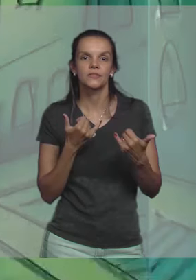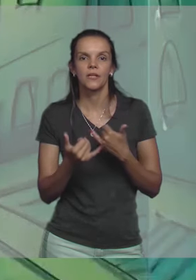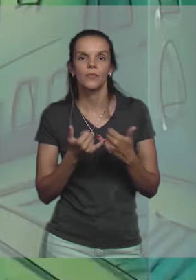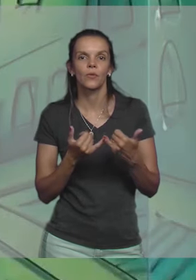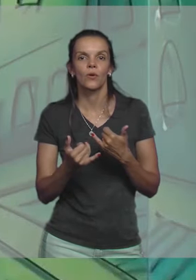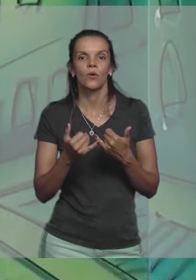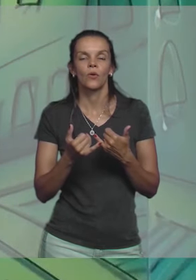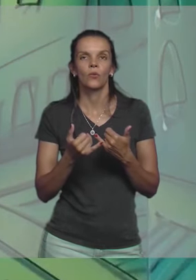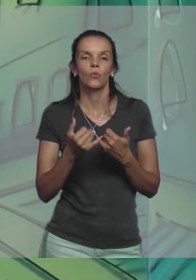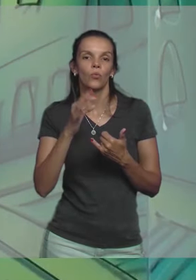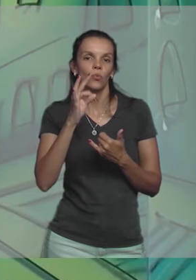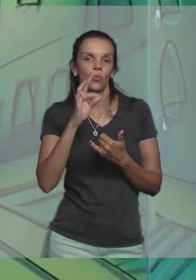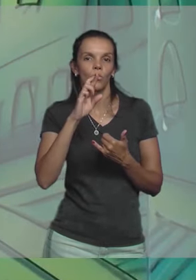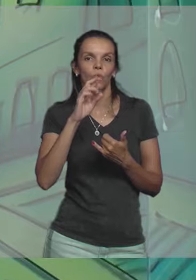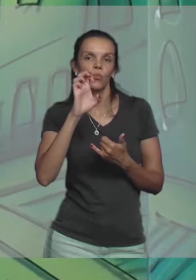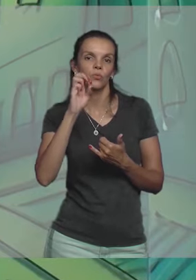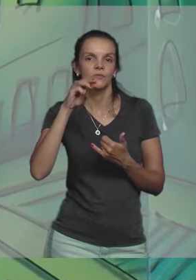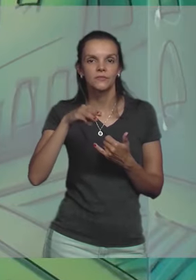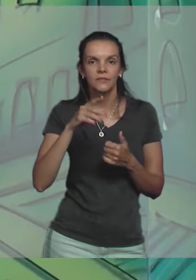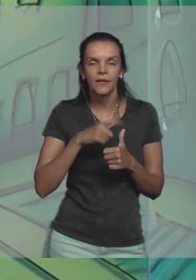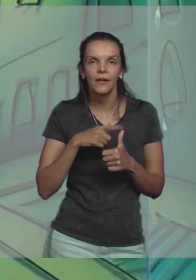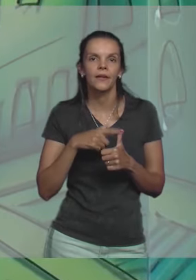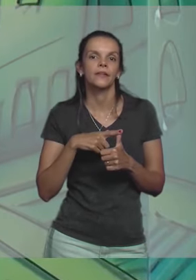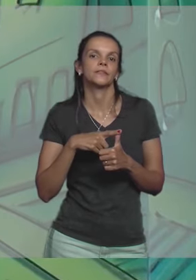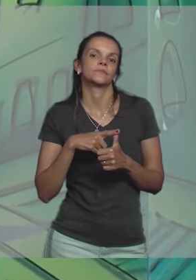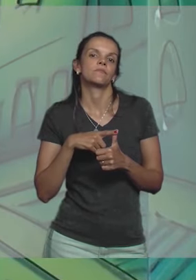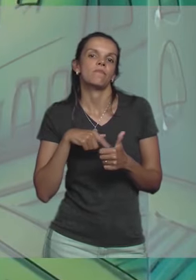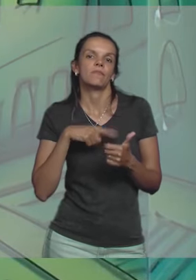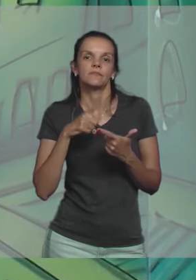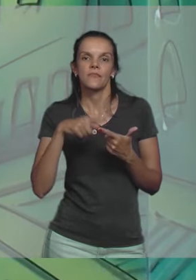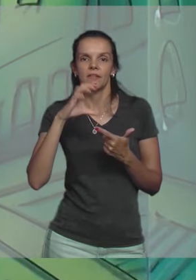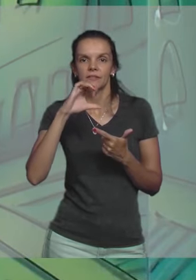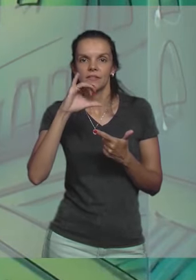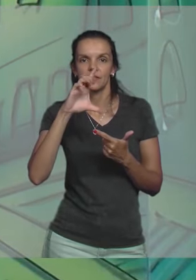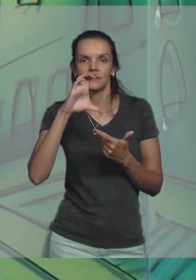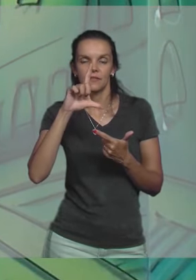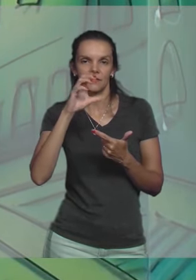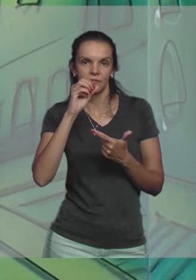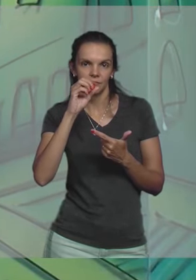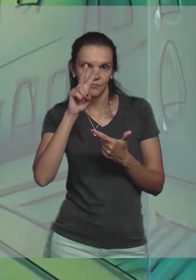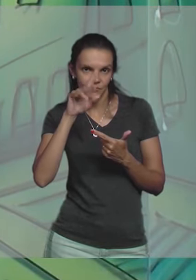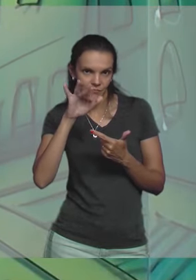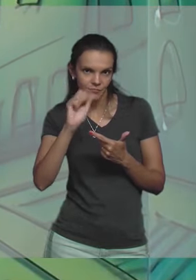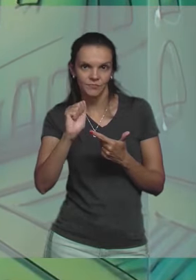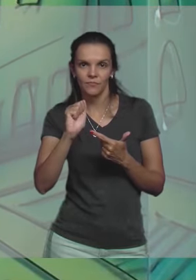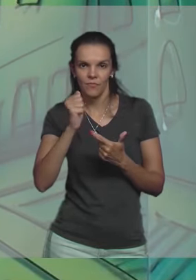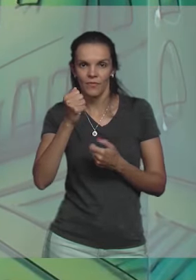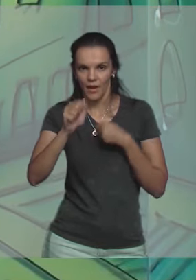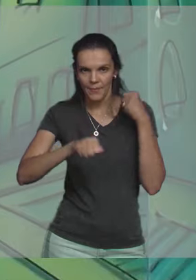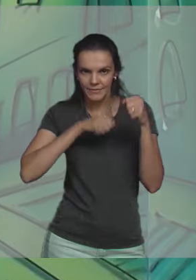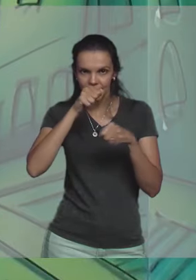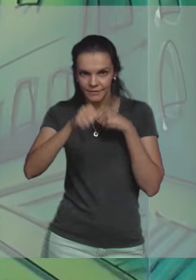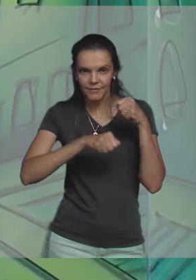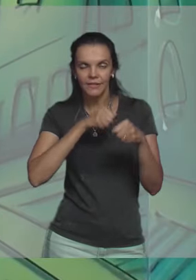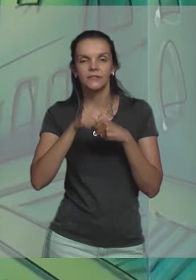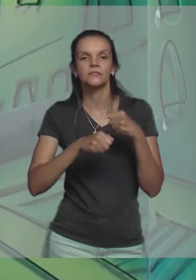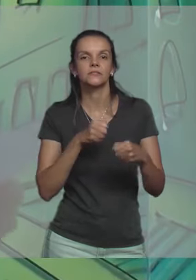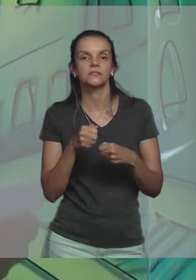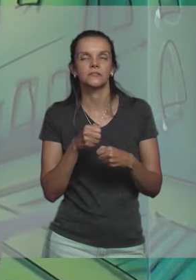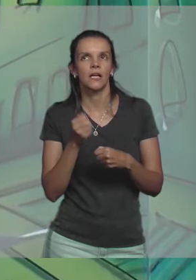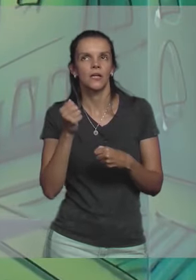falou no Transurb, com as cidades já totalmente estruturadas, como elas estão hoje, né? A impressão que eu tenho é que as cidades